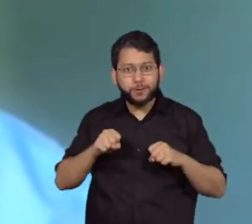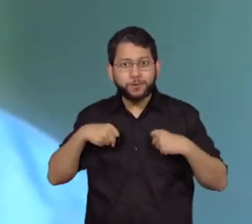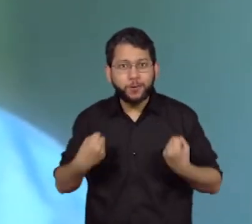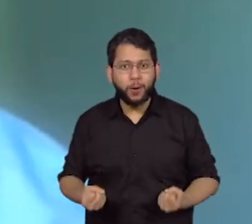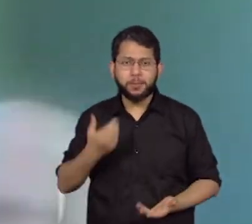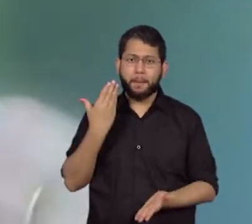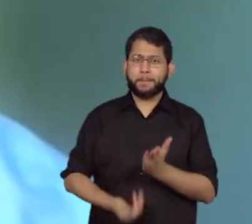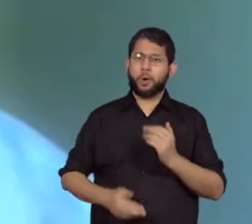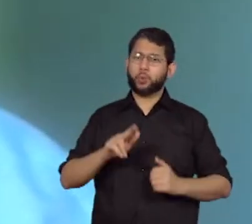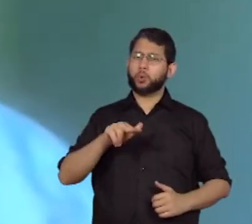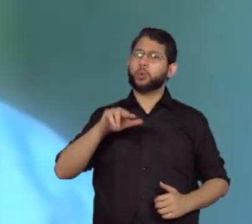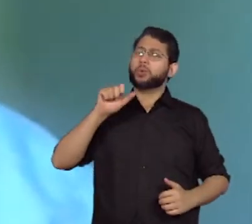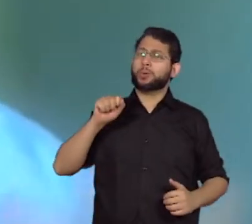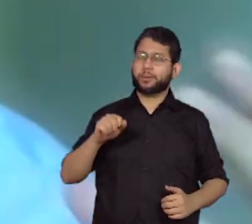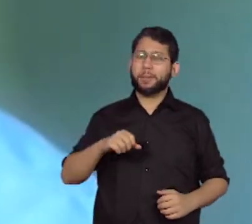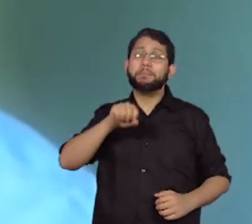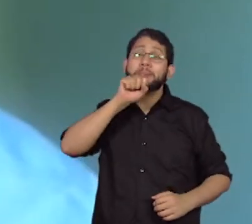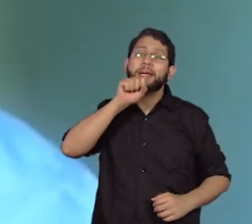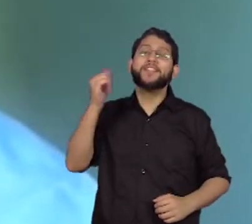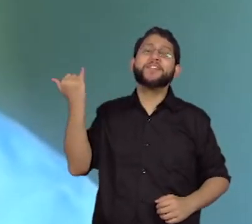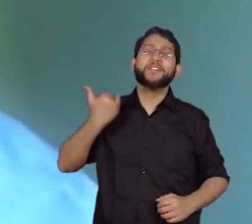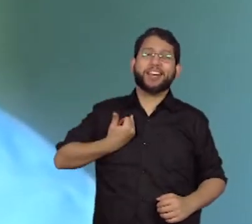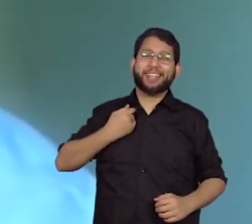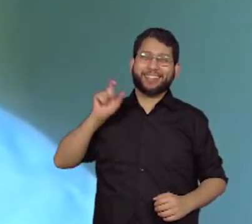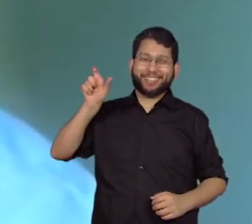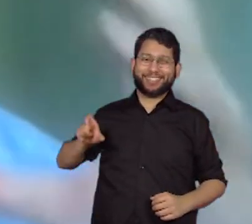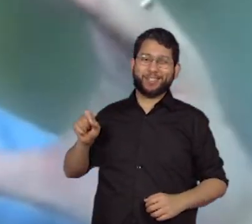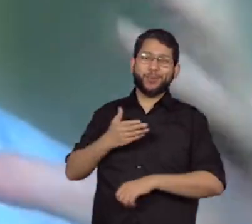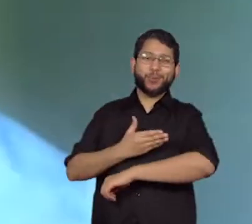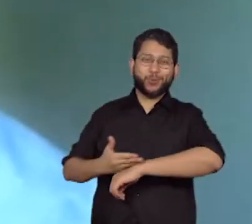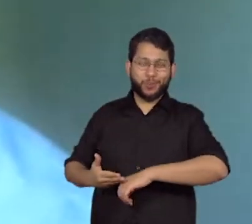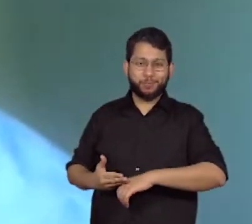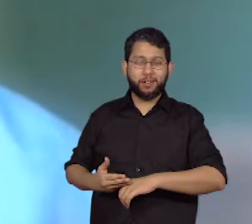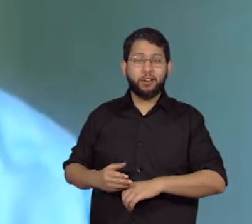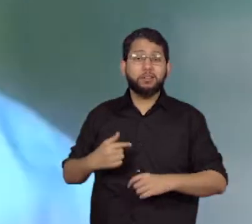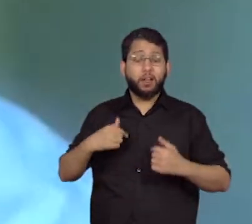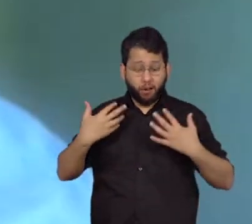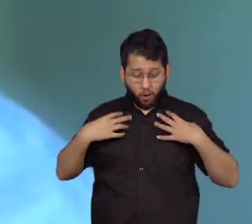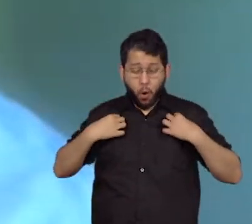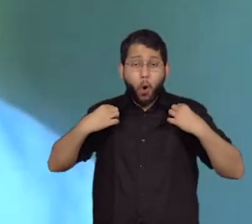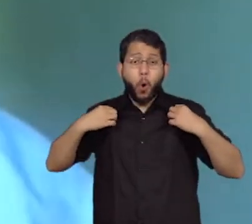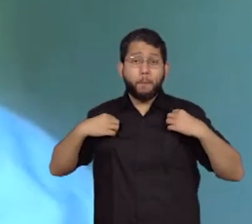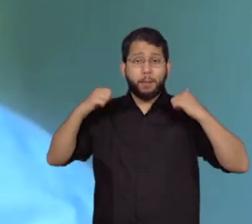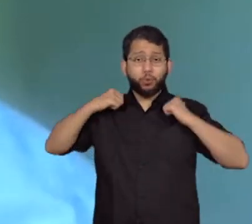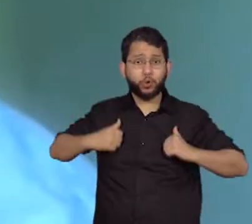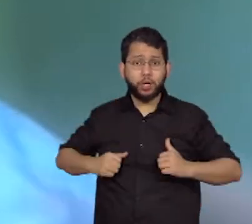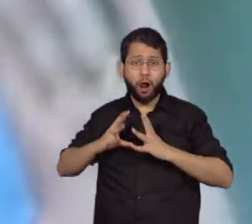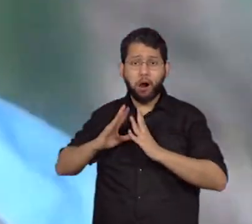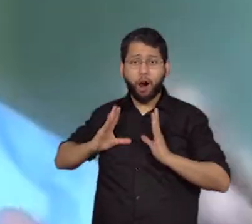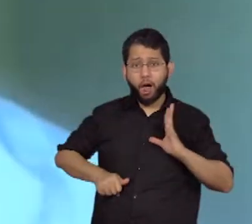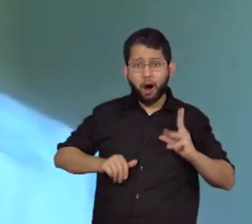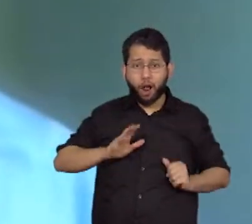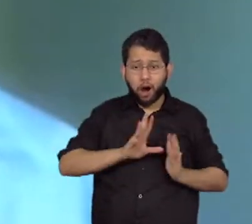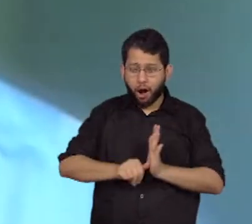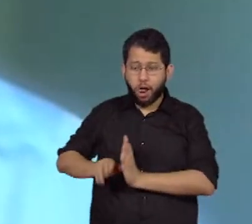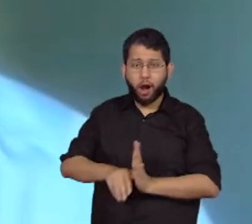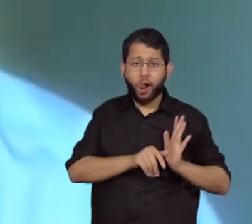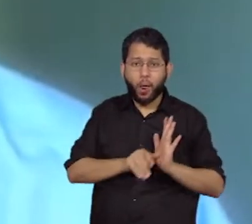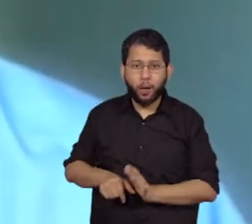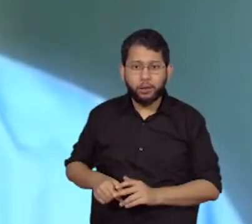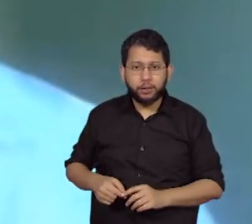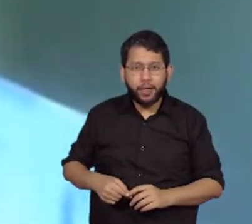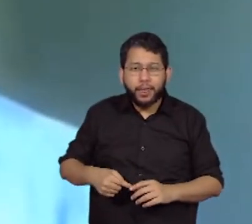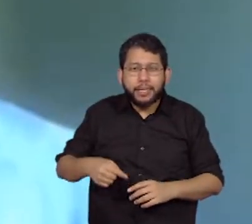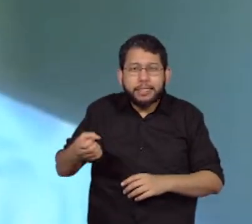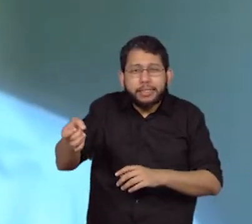aprende, o que você leva... Minha avó falava, né? A gente leva o que está na cabeça. As pessoas podem roubar tudo da gente, menos do que o